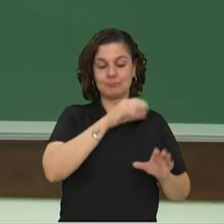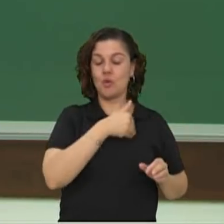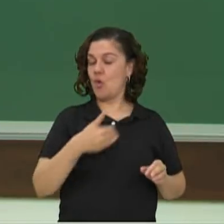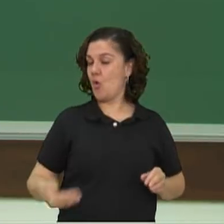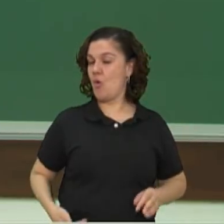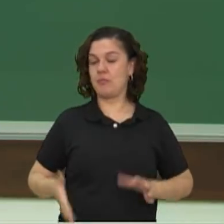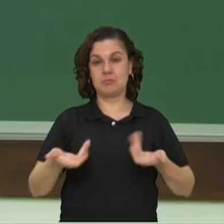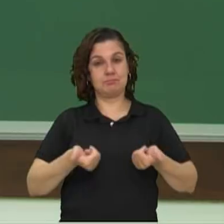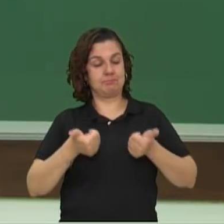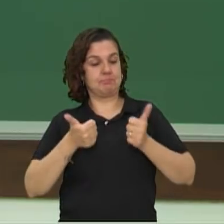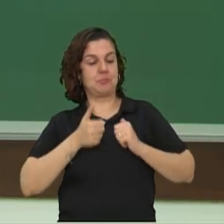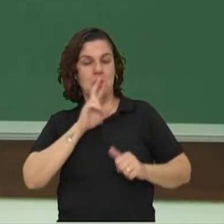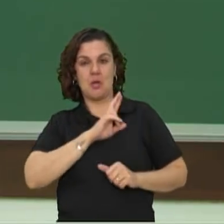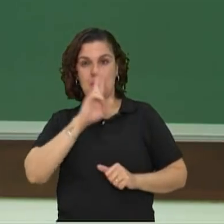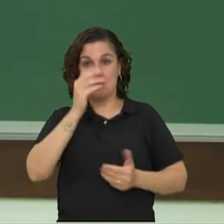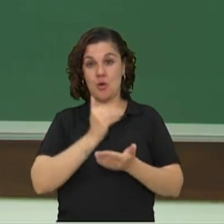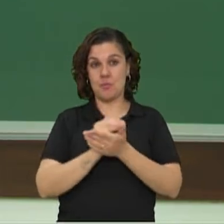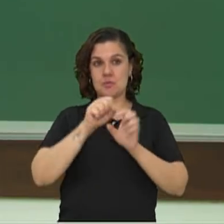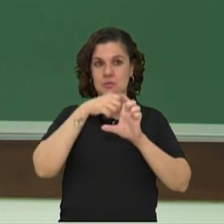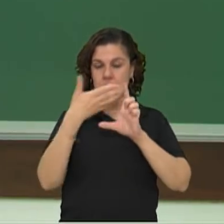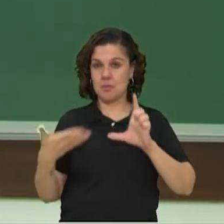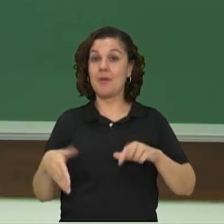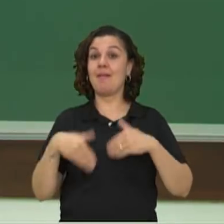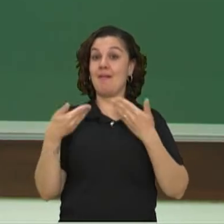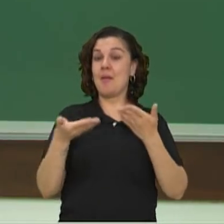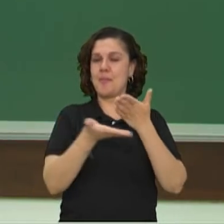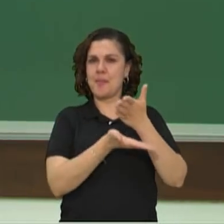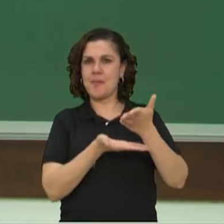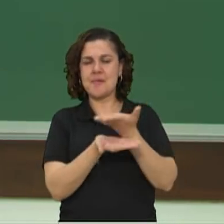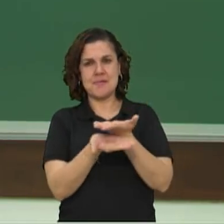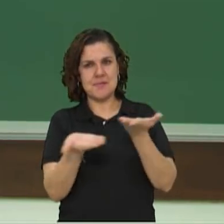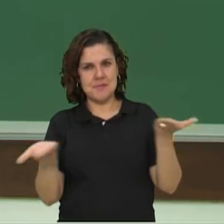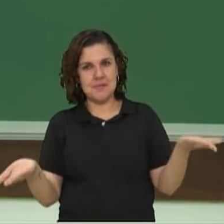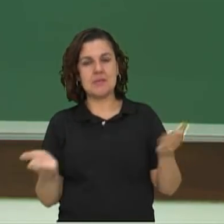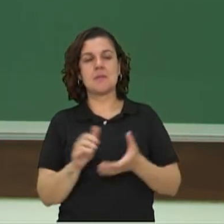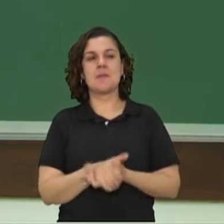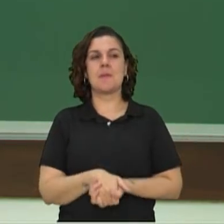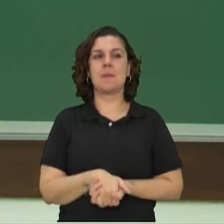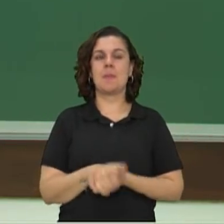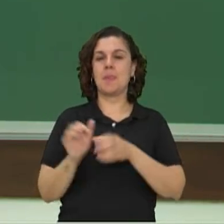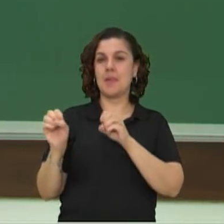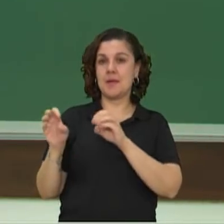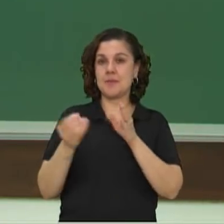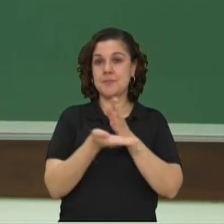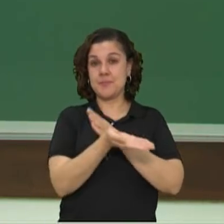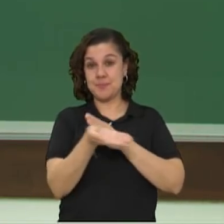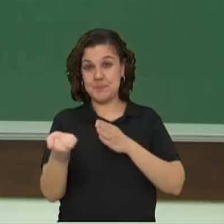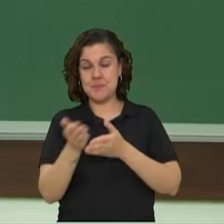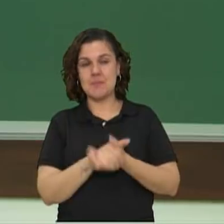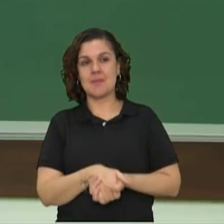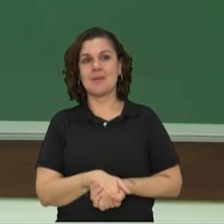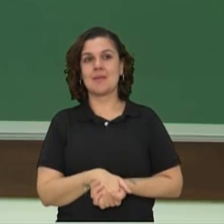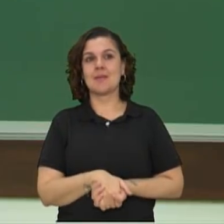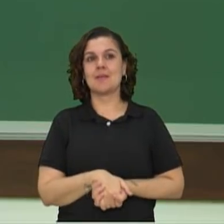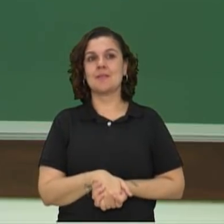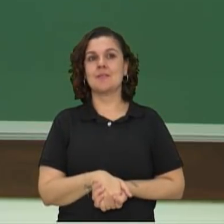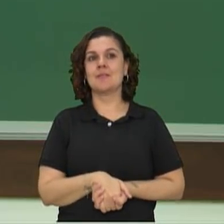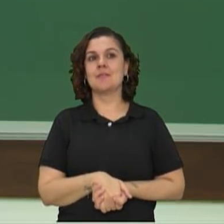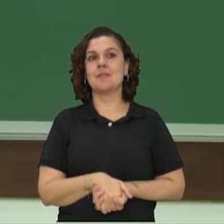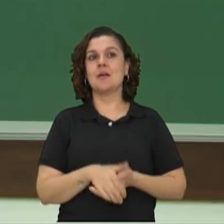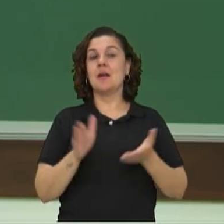questões de princípio da democracia. Então era basicamente isso que eu queria realmente retratar com vocês, né?